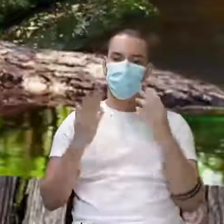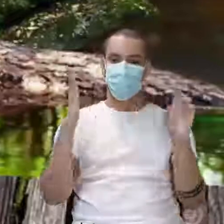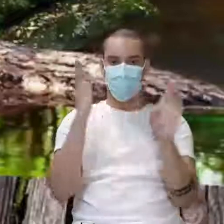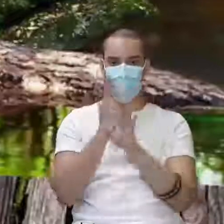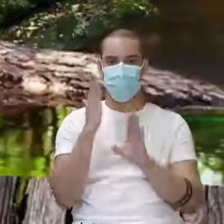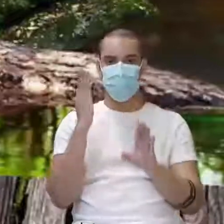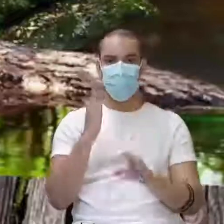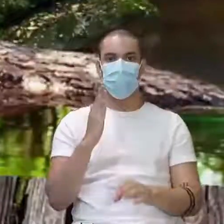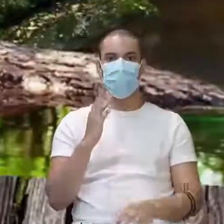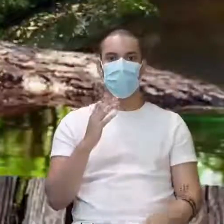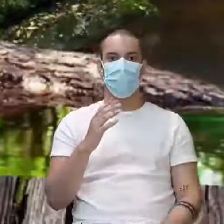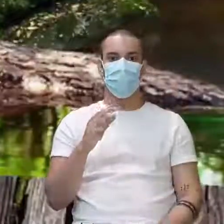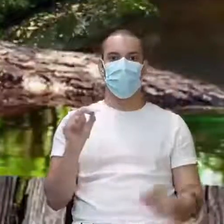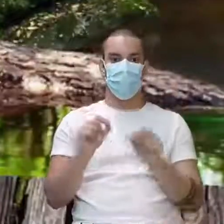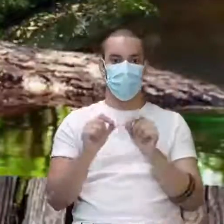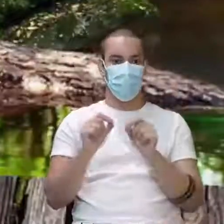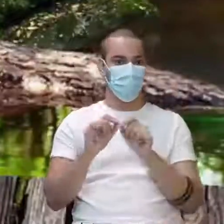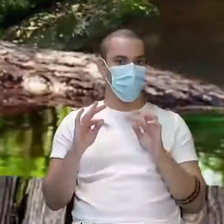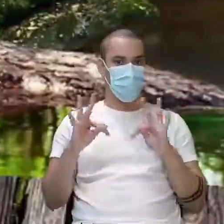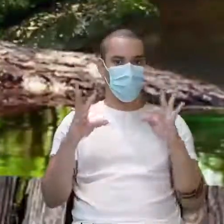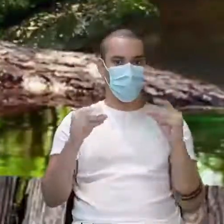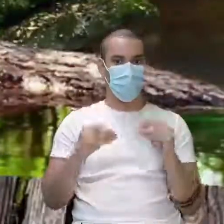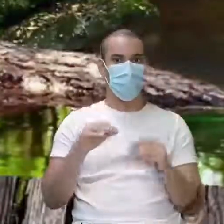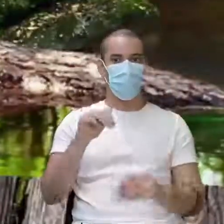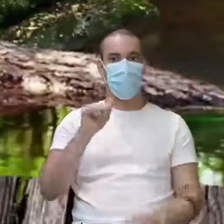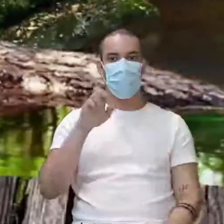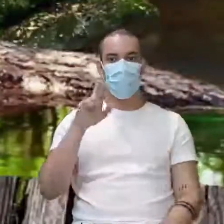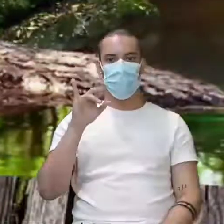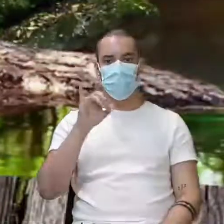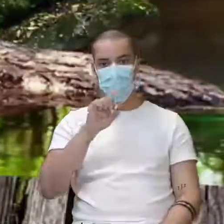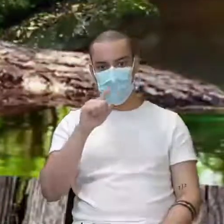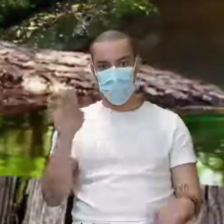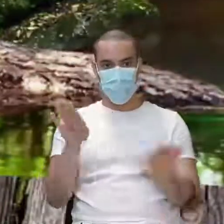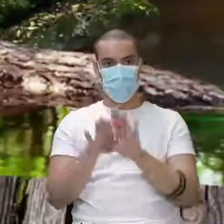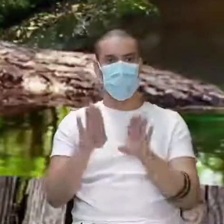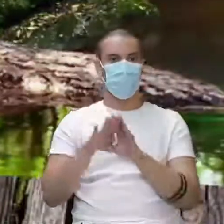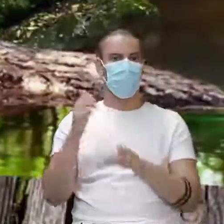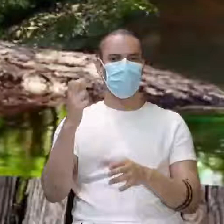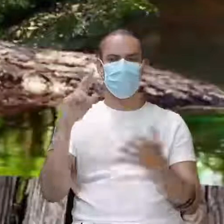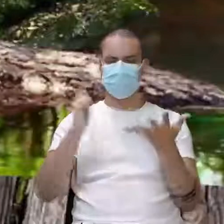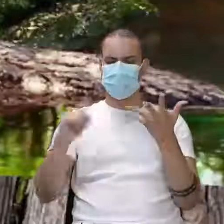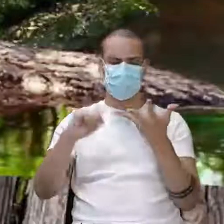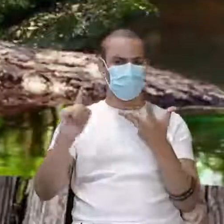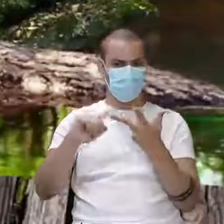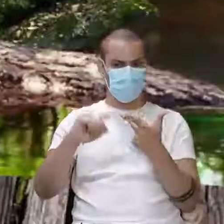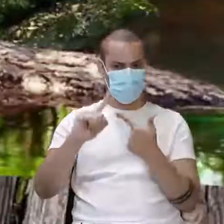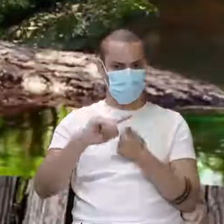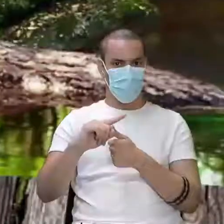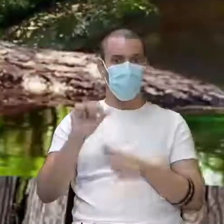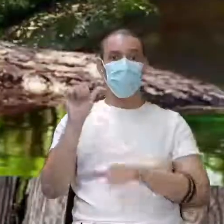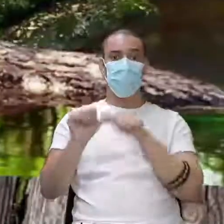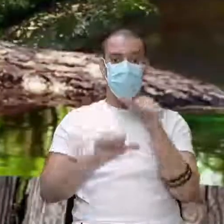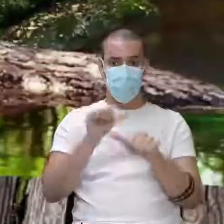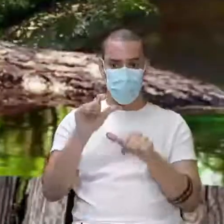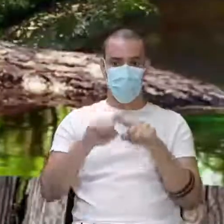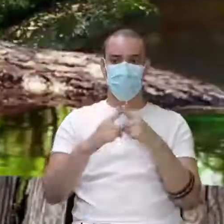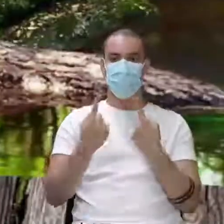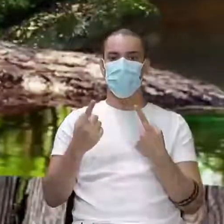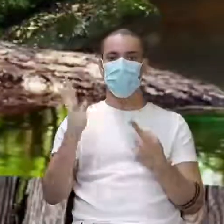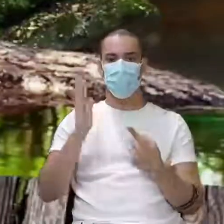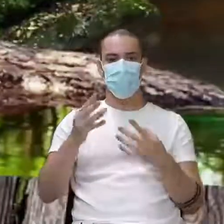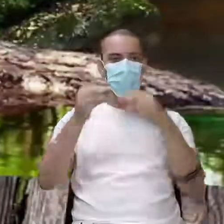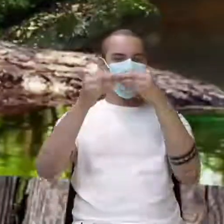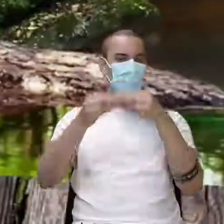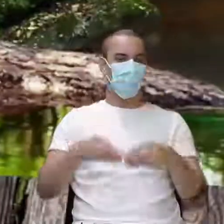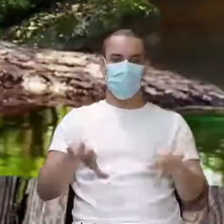Através daqueles aerosóis lá que acabou com a camada de ozônio e também tinha nos ar-condicionados, enfim. A gente mudou muita coisa, mas o estrago